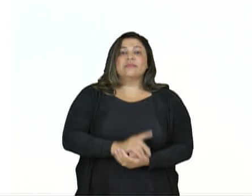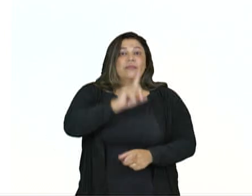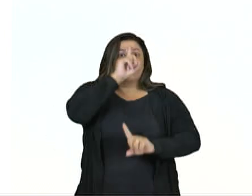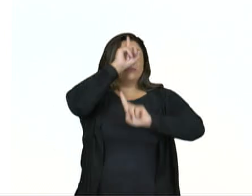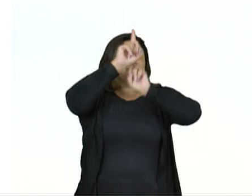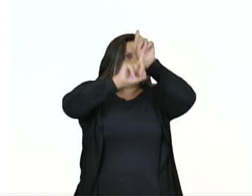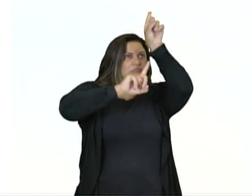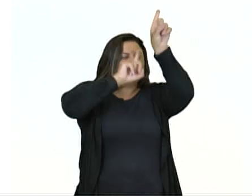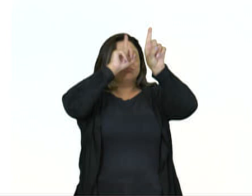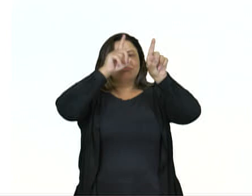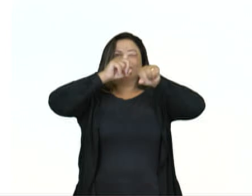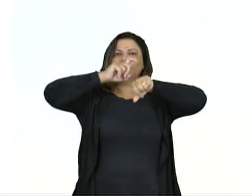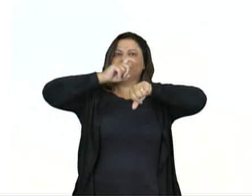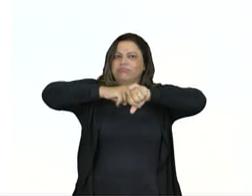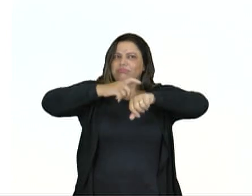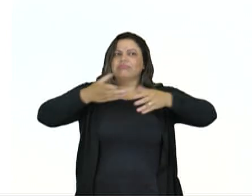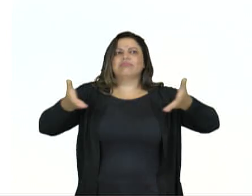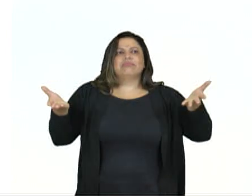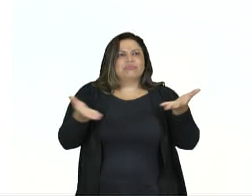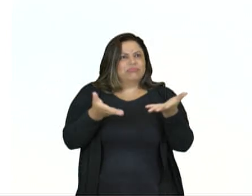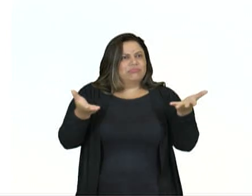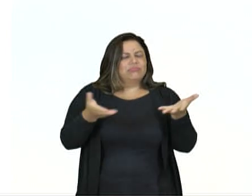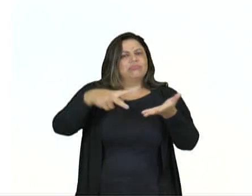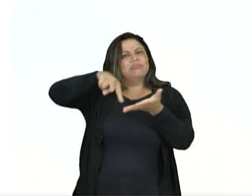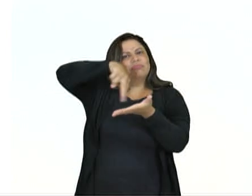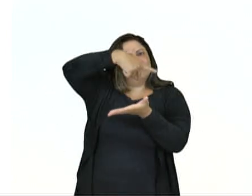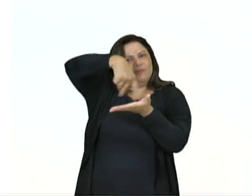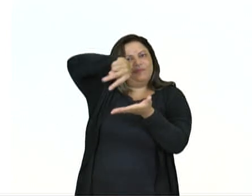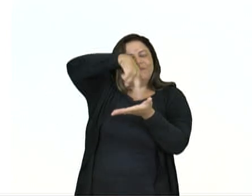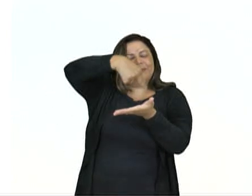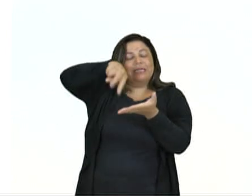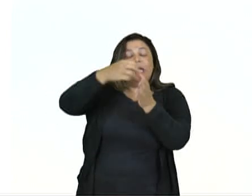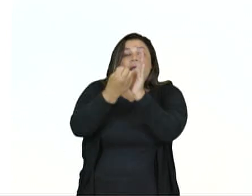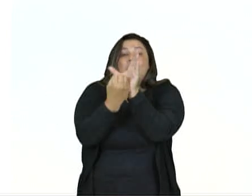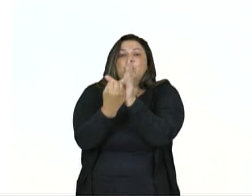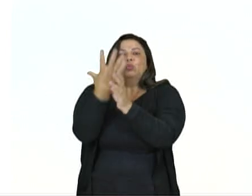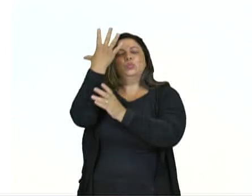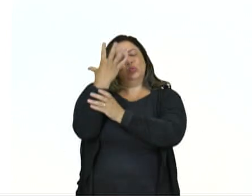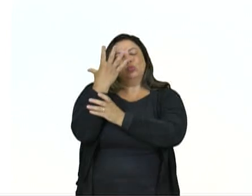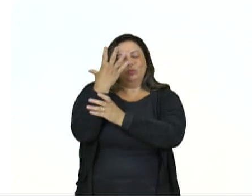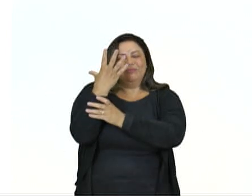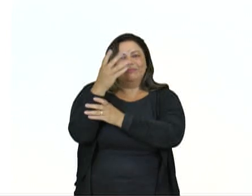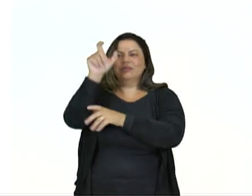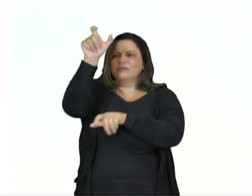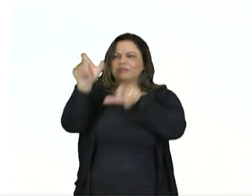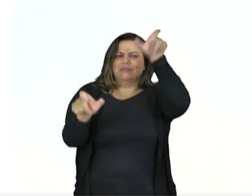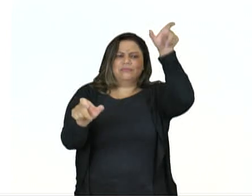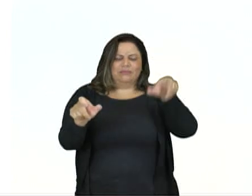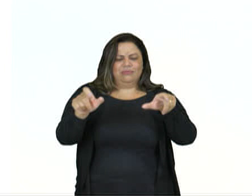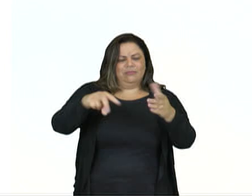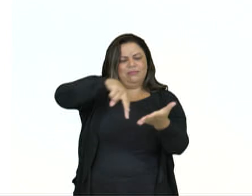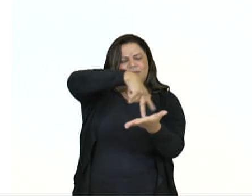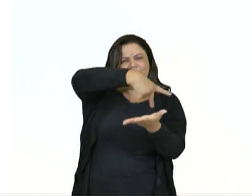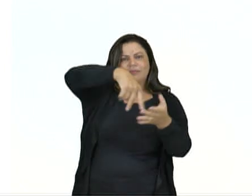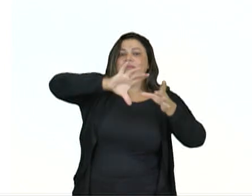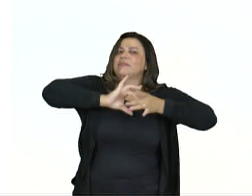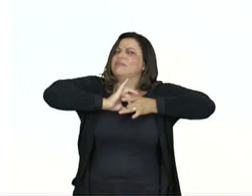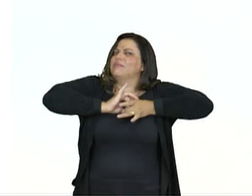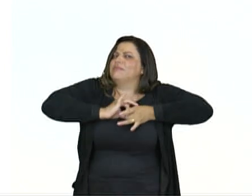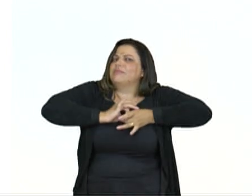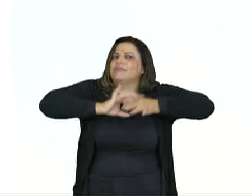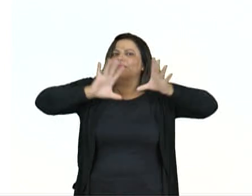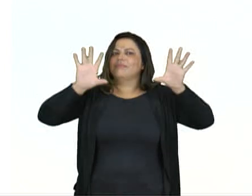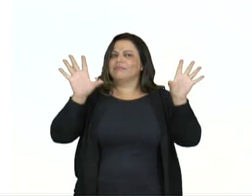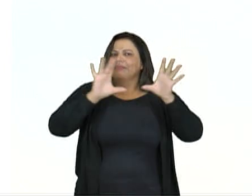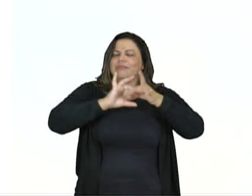gente vai ter o quê? Na dança, surge quando os dançarinos movimentam seus corpos livremente,